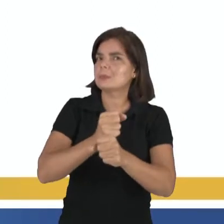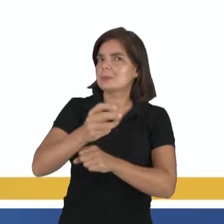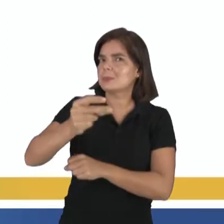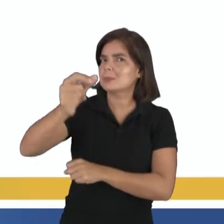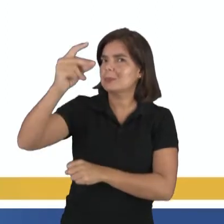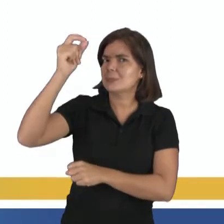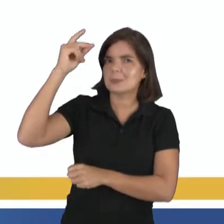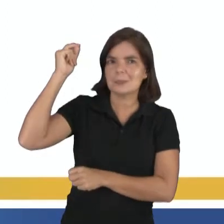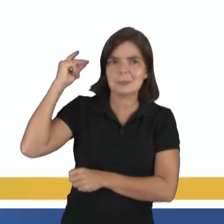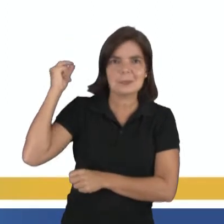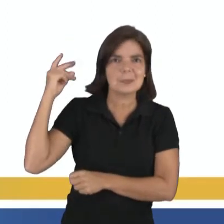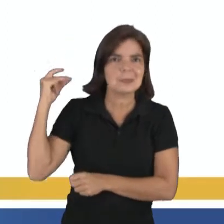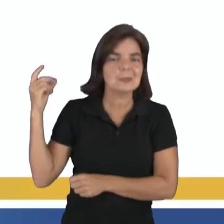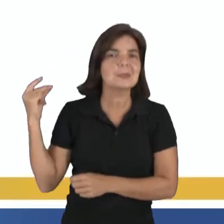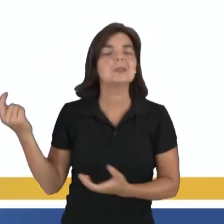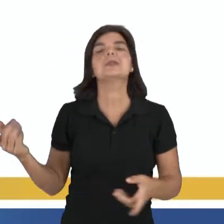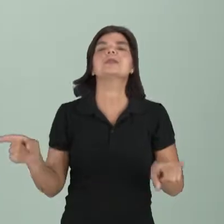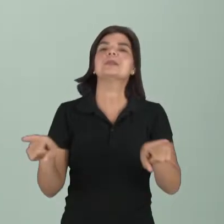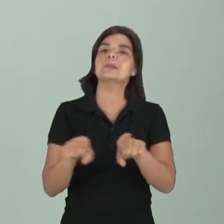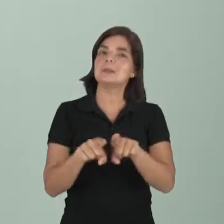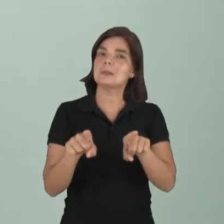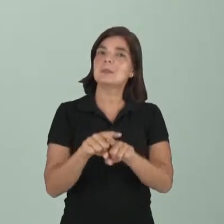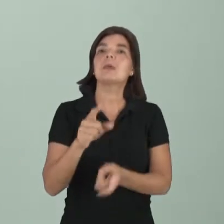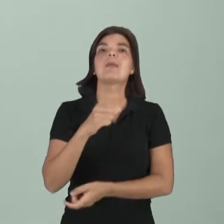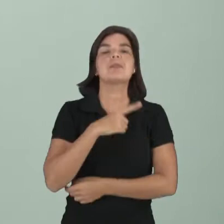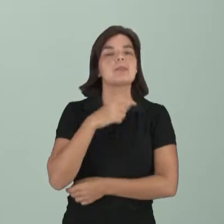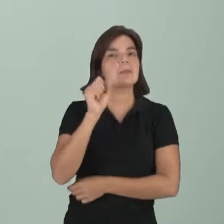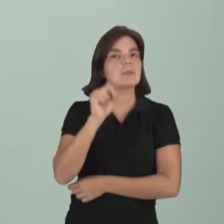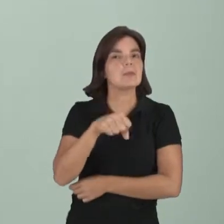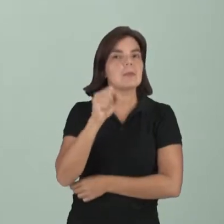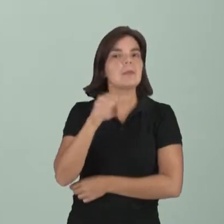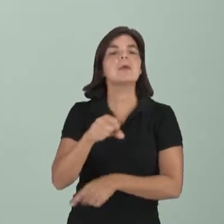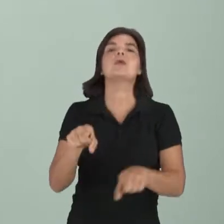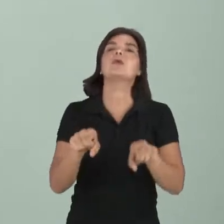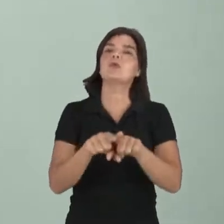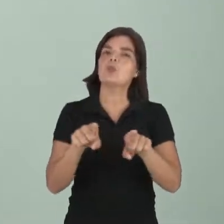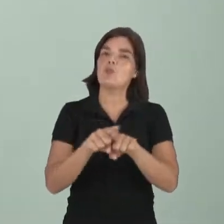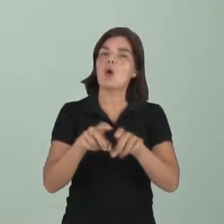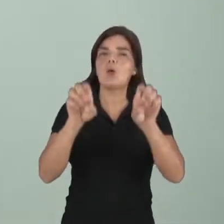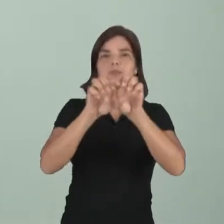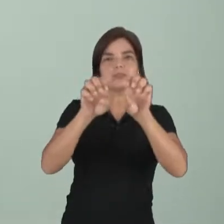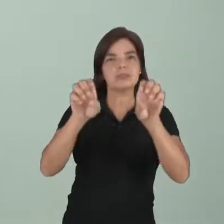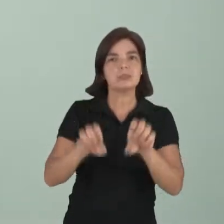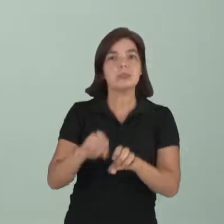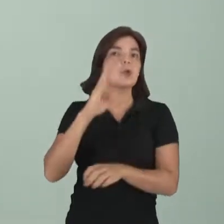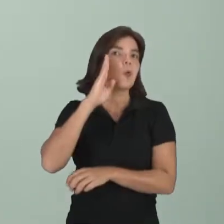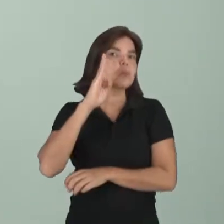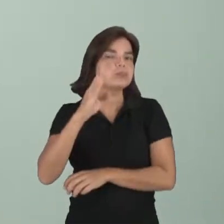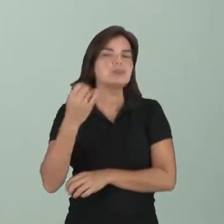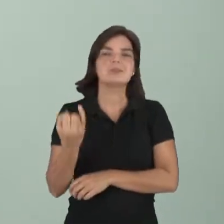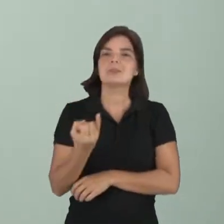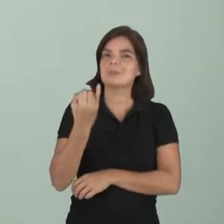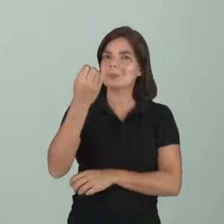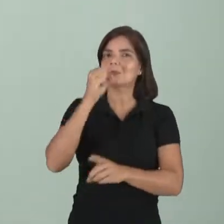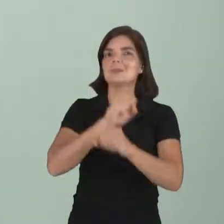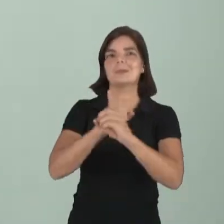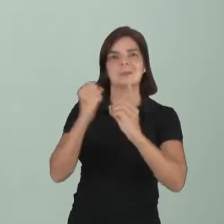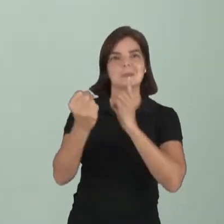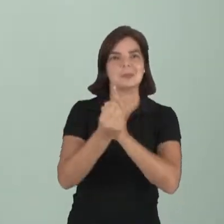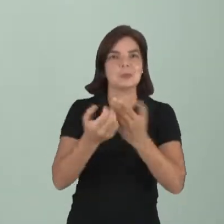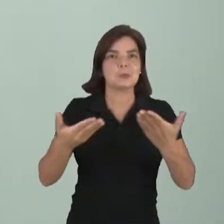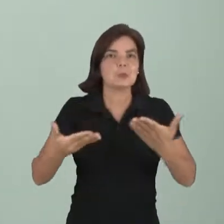anos atrás, perdão, tem sim uma estrutura muito fundamental na nossa sociedade atual.